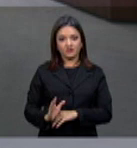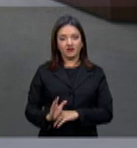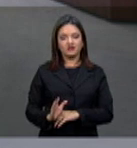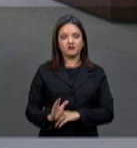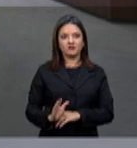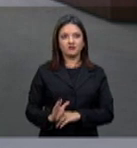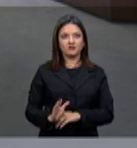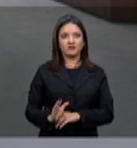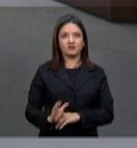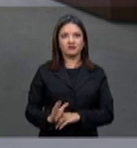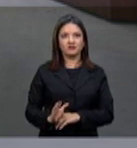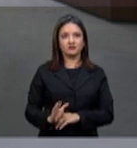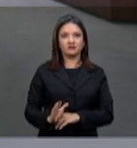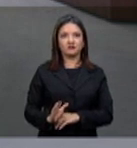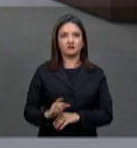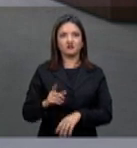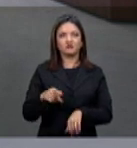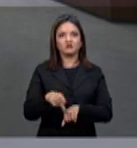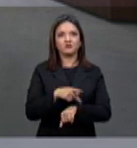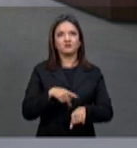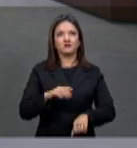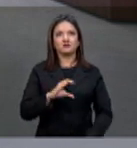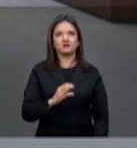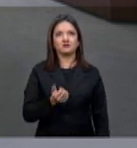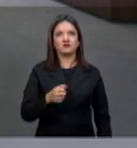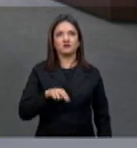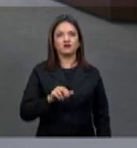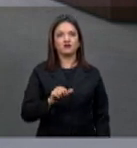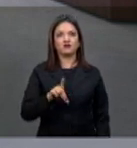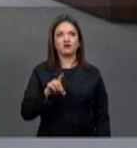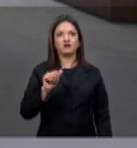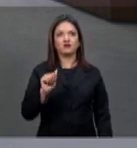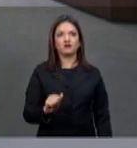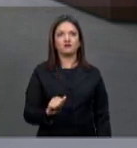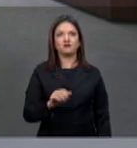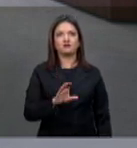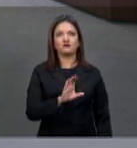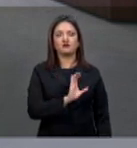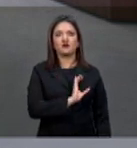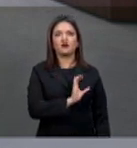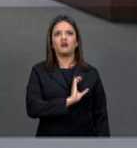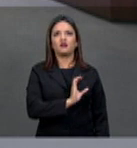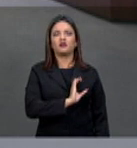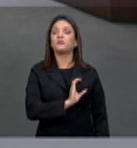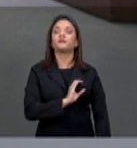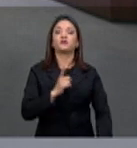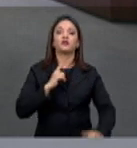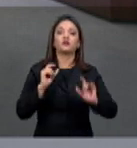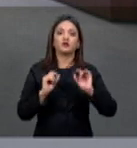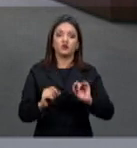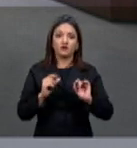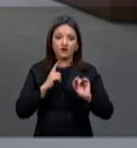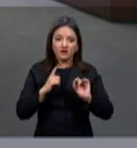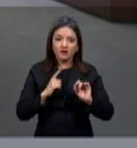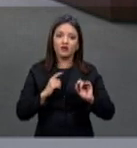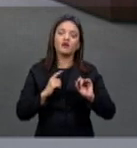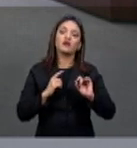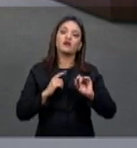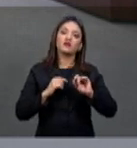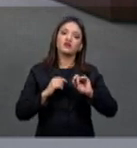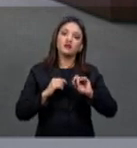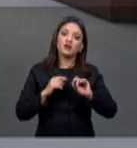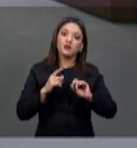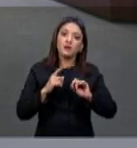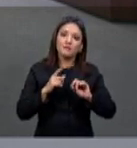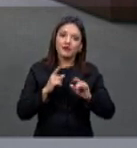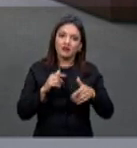a mais bem-sucedida experiência de restauração e de dignificação das